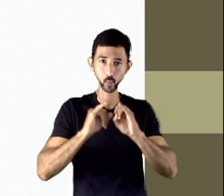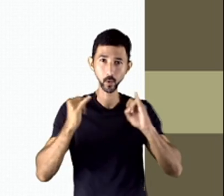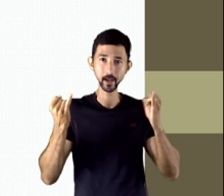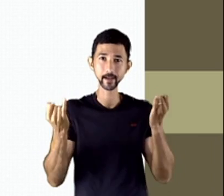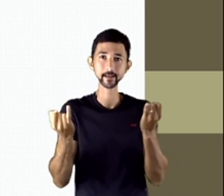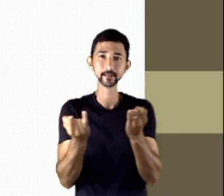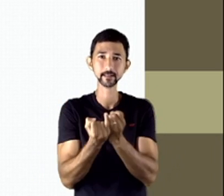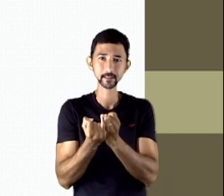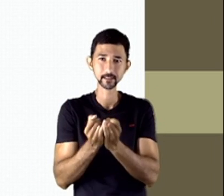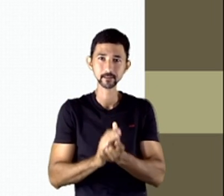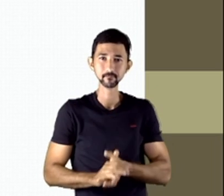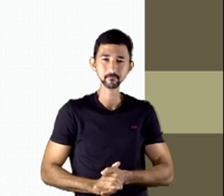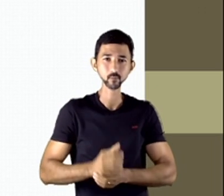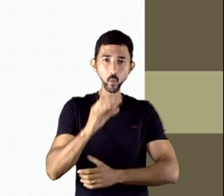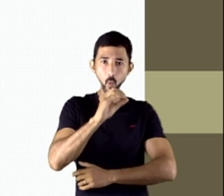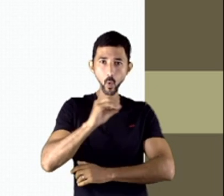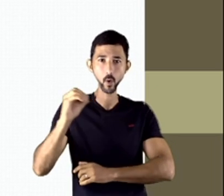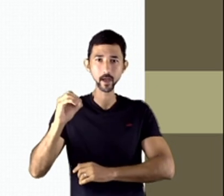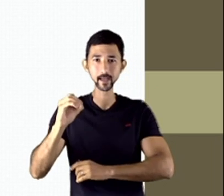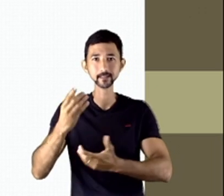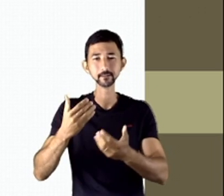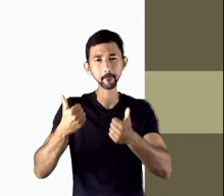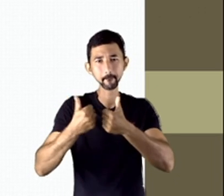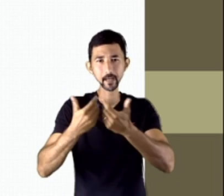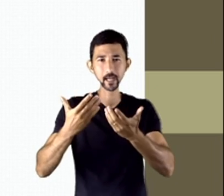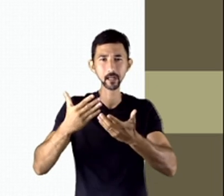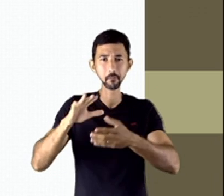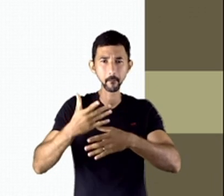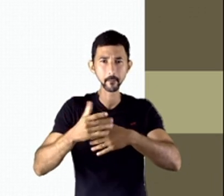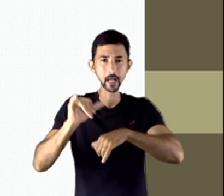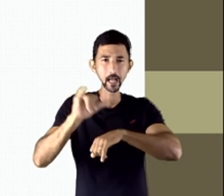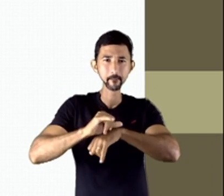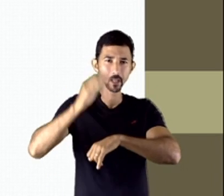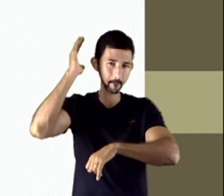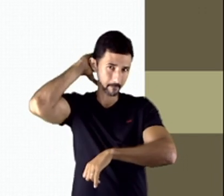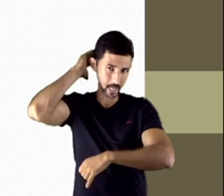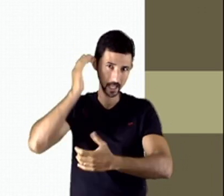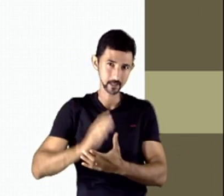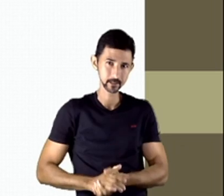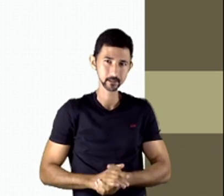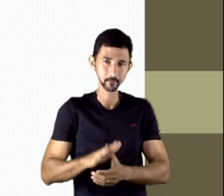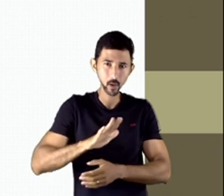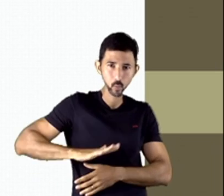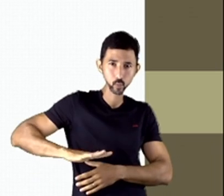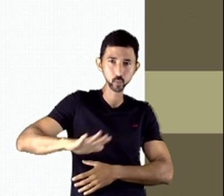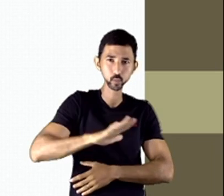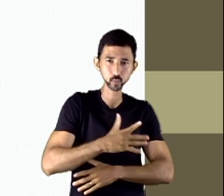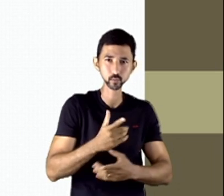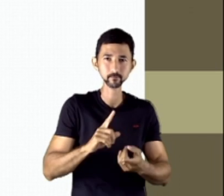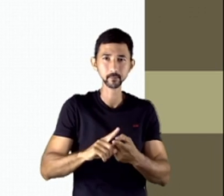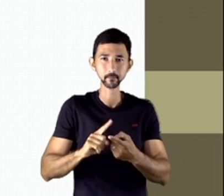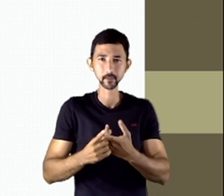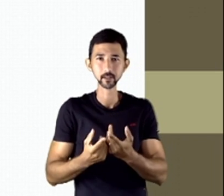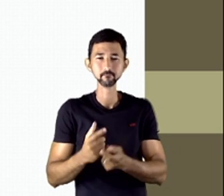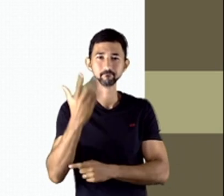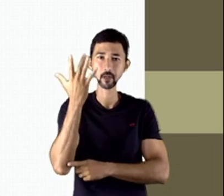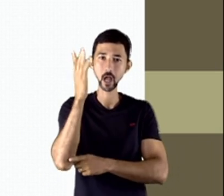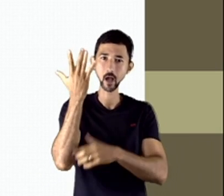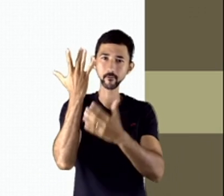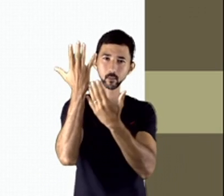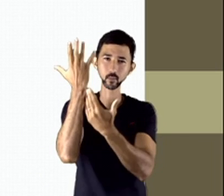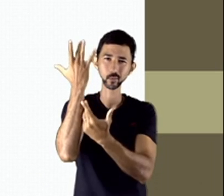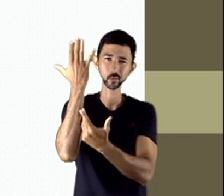está situada no extremo oeste do município. Tá, e existe também plantio diversos na ilha, principalmente da seringueira.